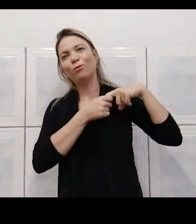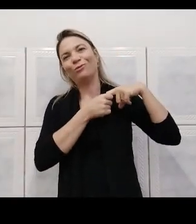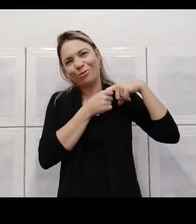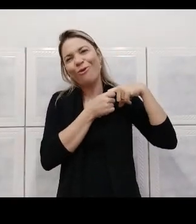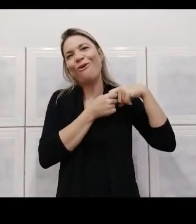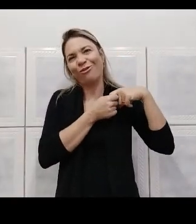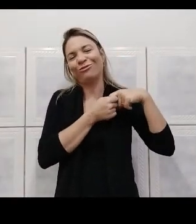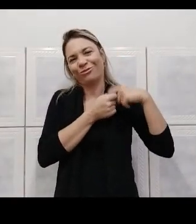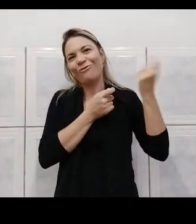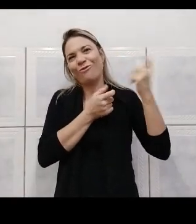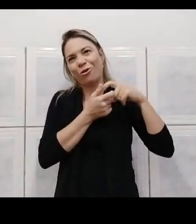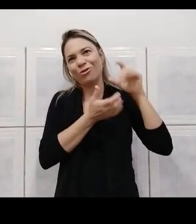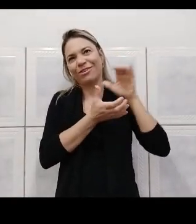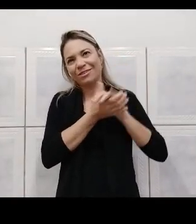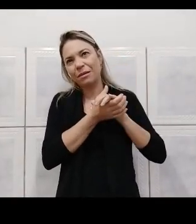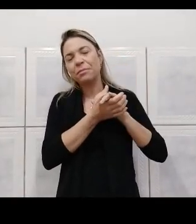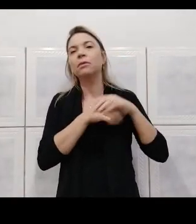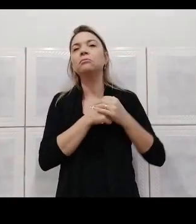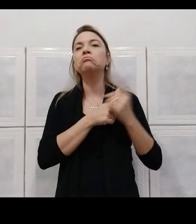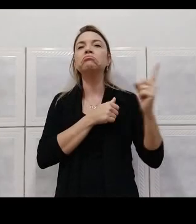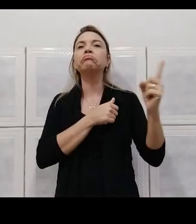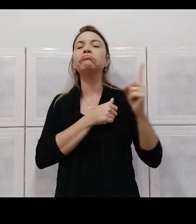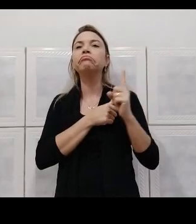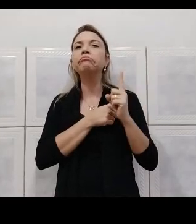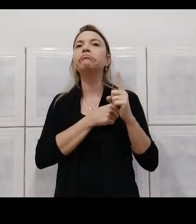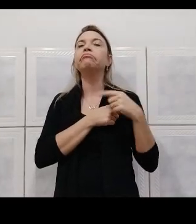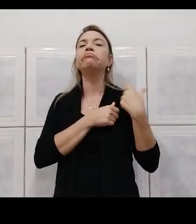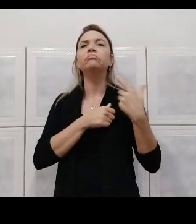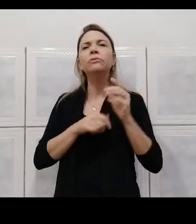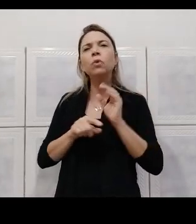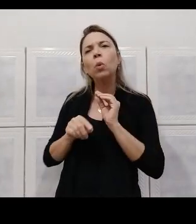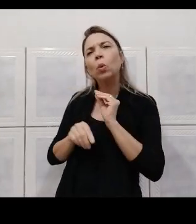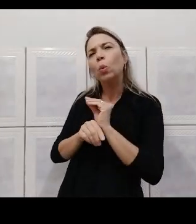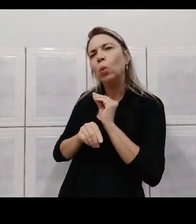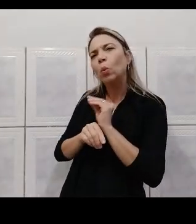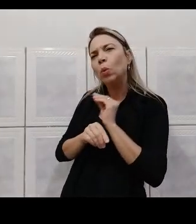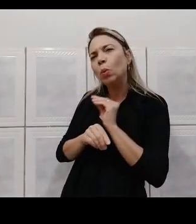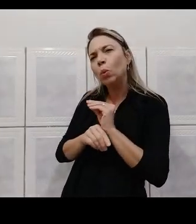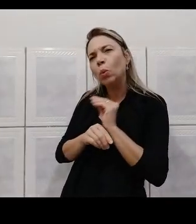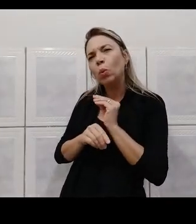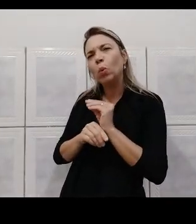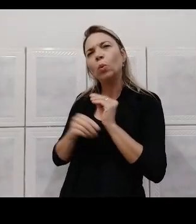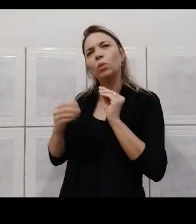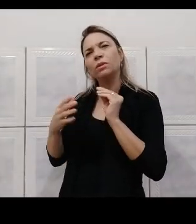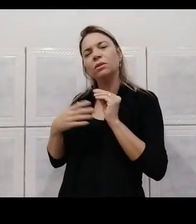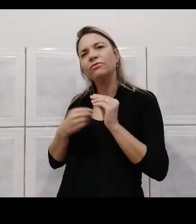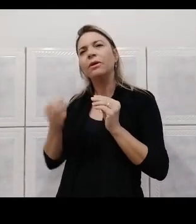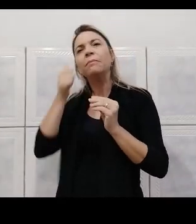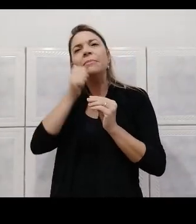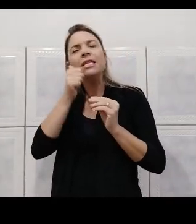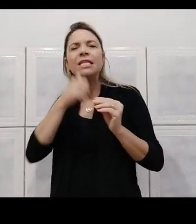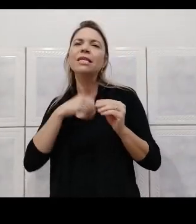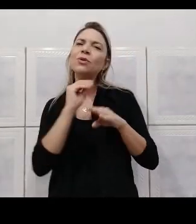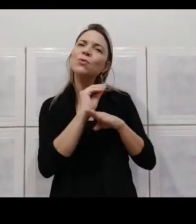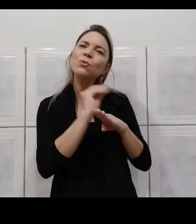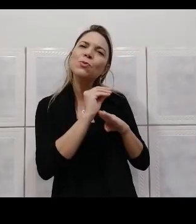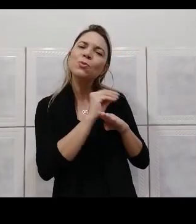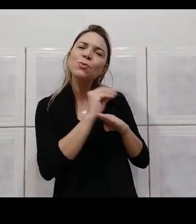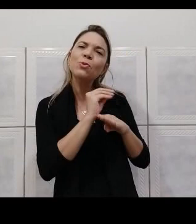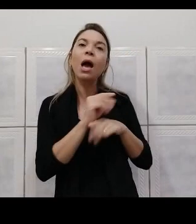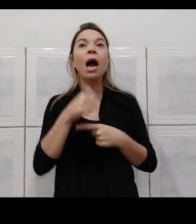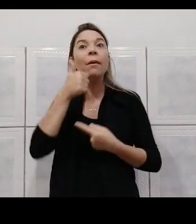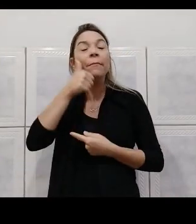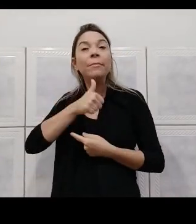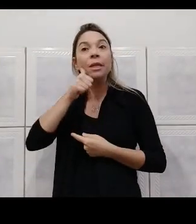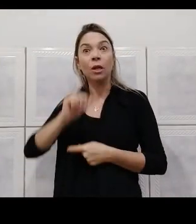sua casa, durante toda a vida foi muito ajudado por essa menina. Essa menina tornou-se uma